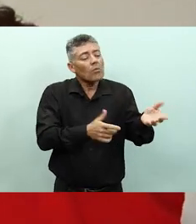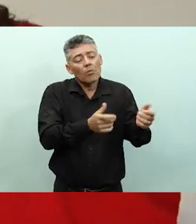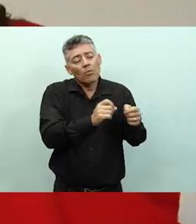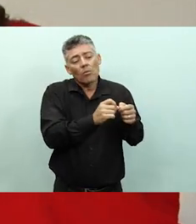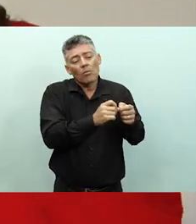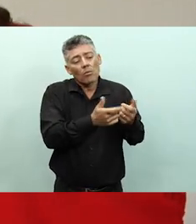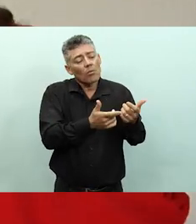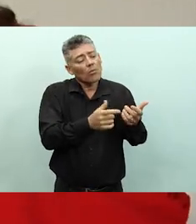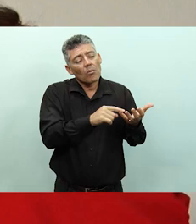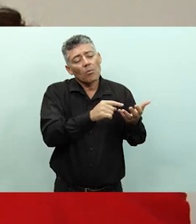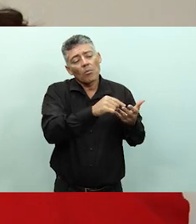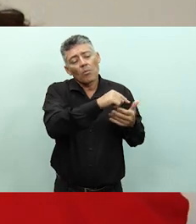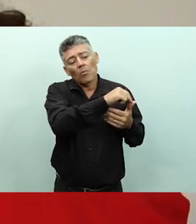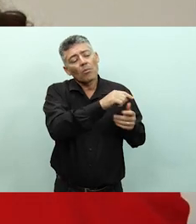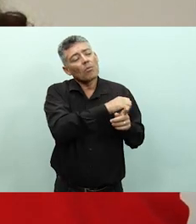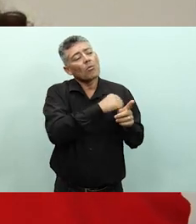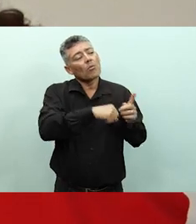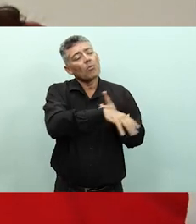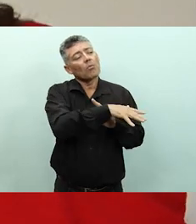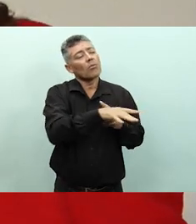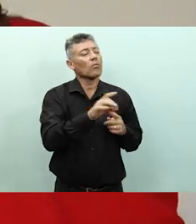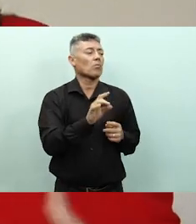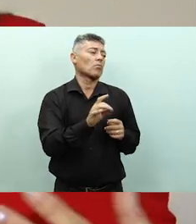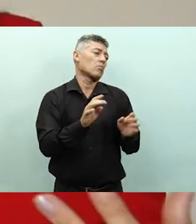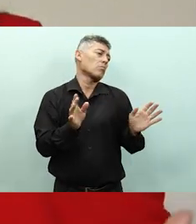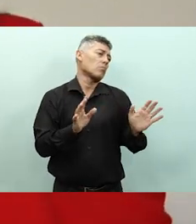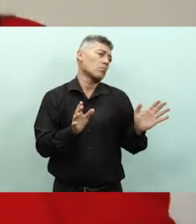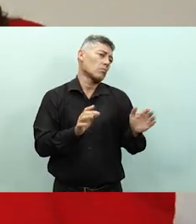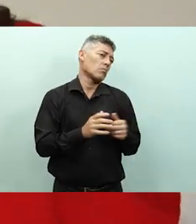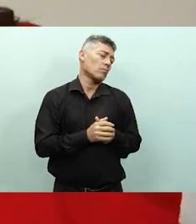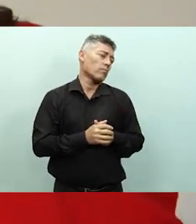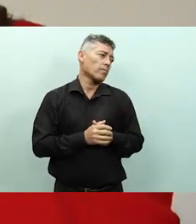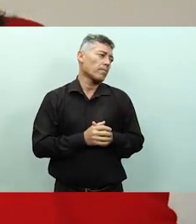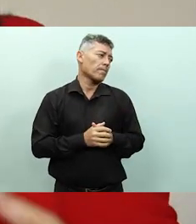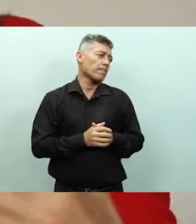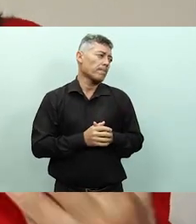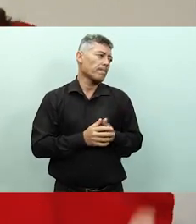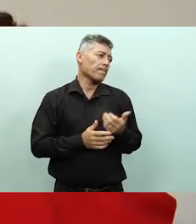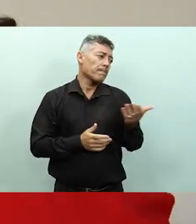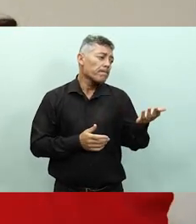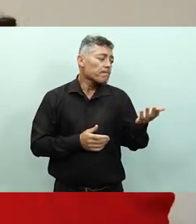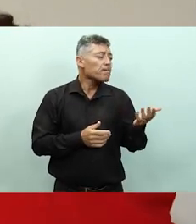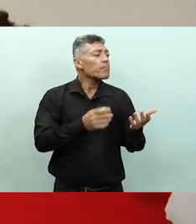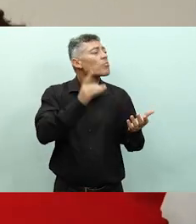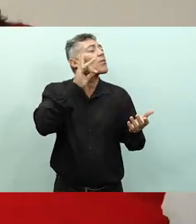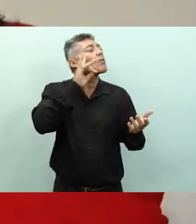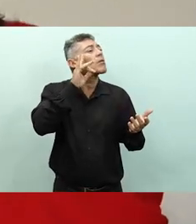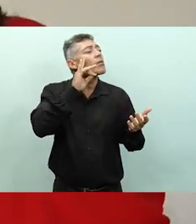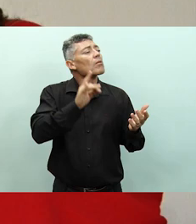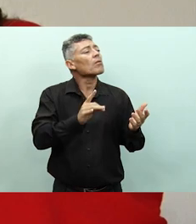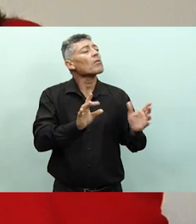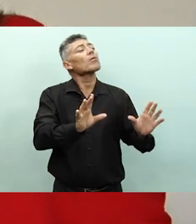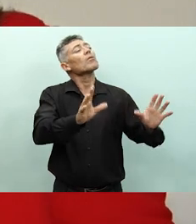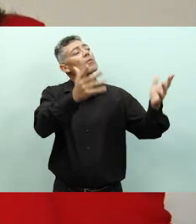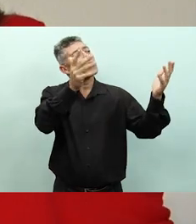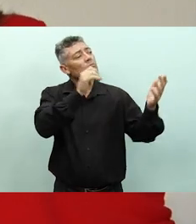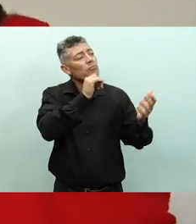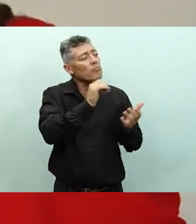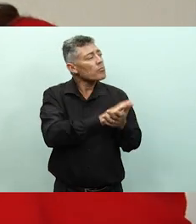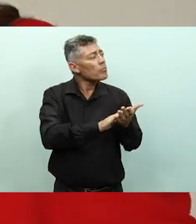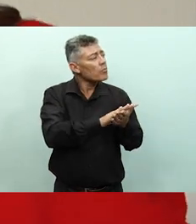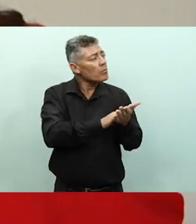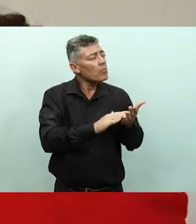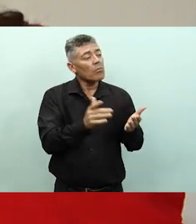fazendo ações assistenciais, assim, em datas comemorativas. Não, ela